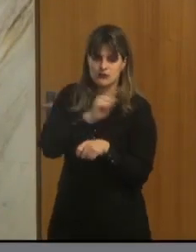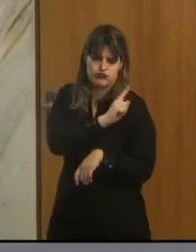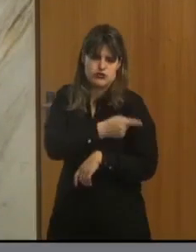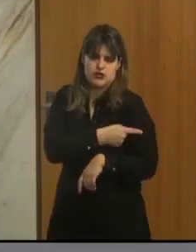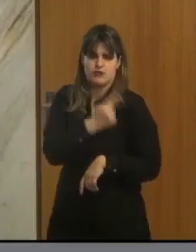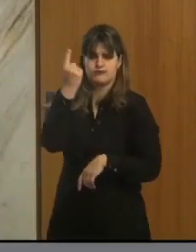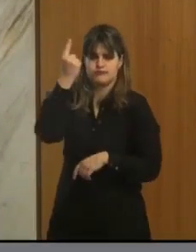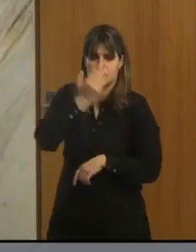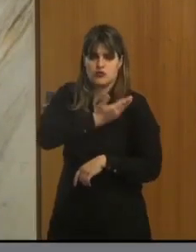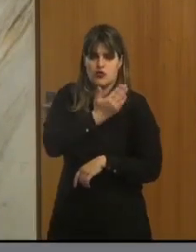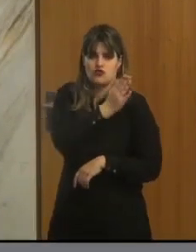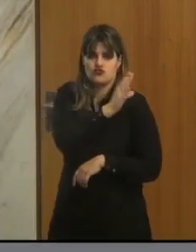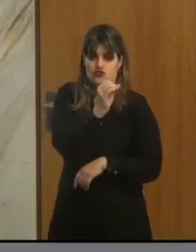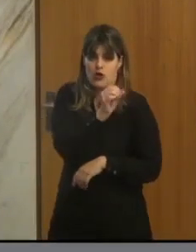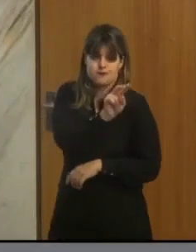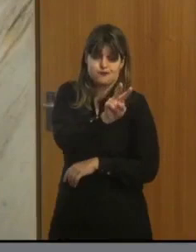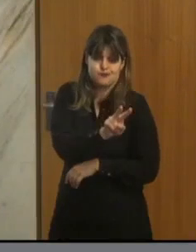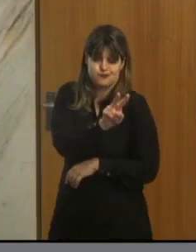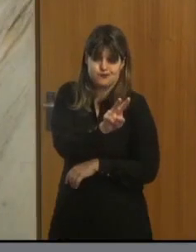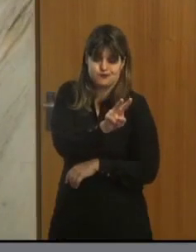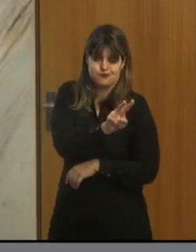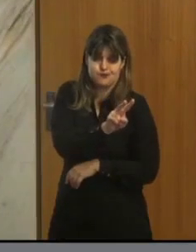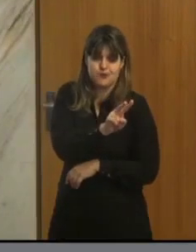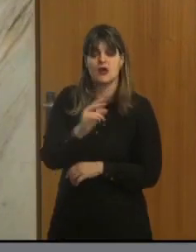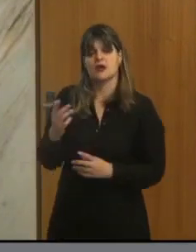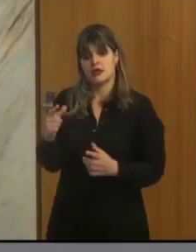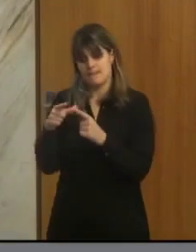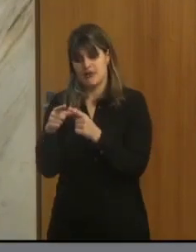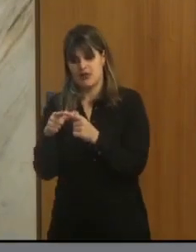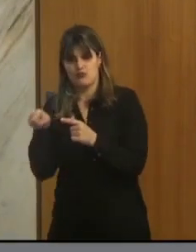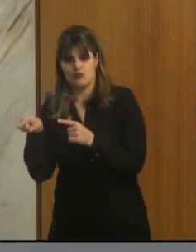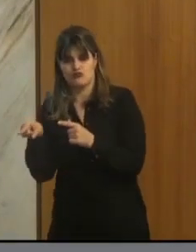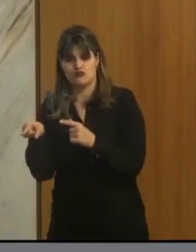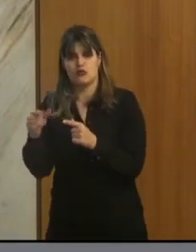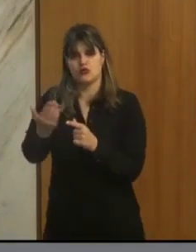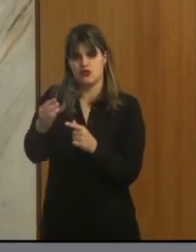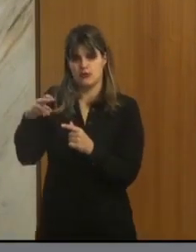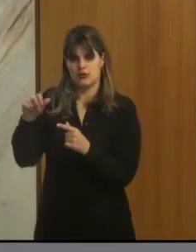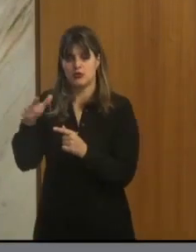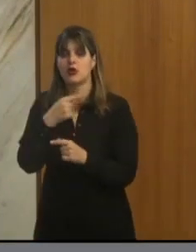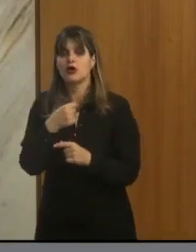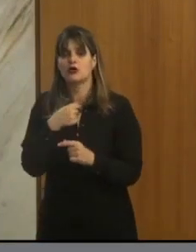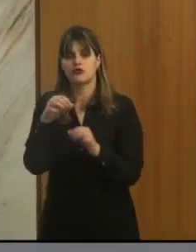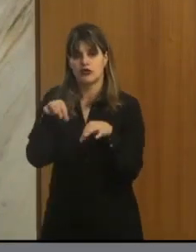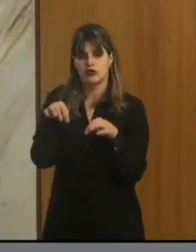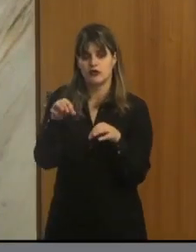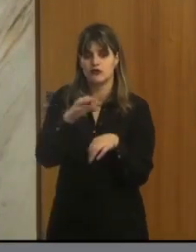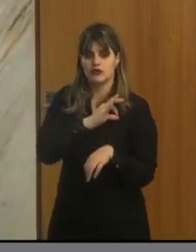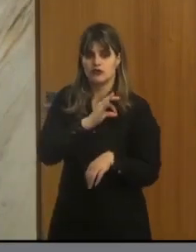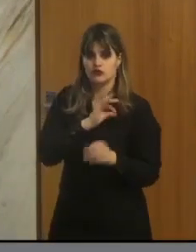João, o segundo, de quem o dito duque era primo direito. Acabou-se no mês de agosto da era de Nosso Senhor